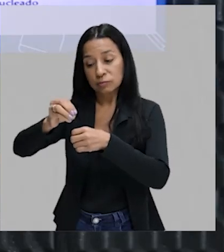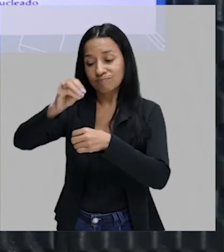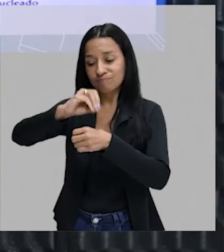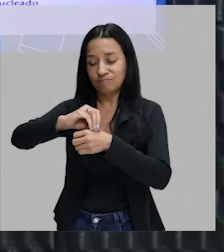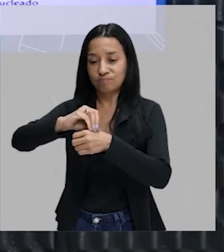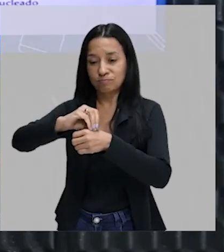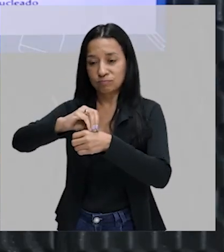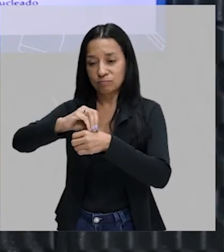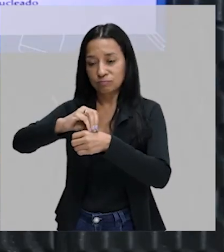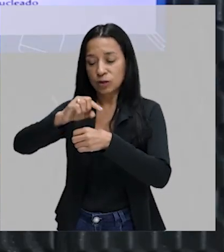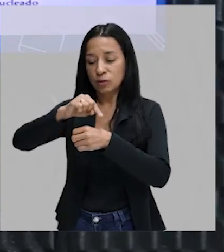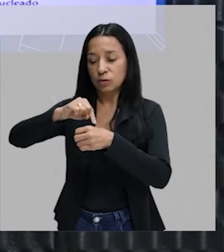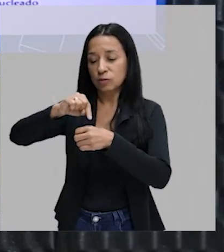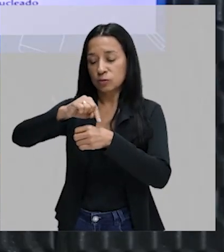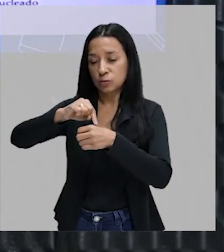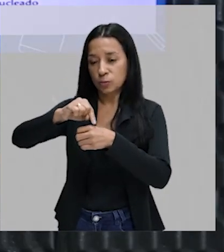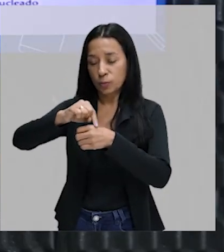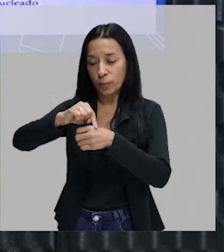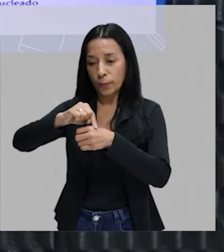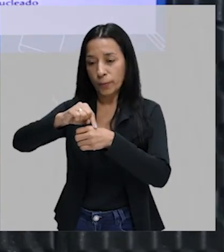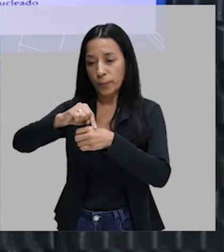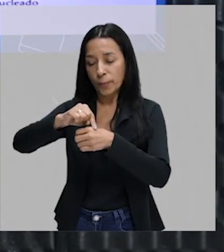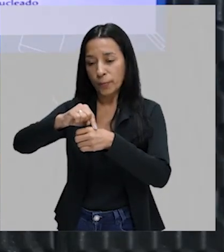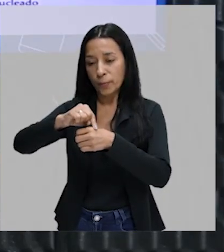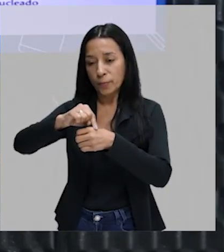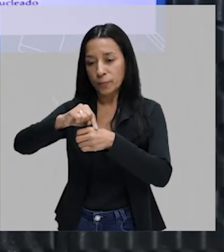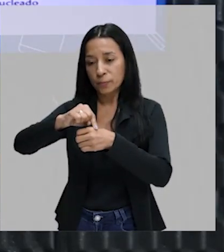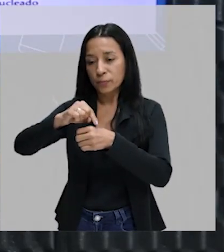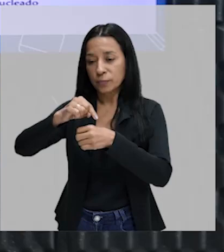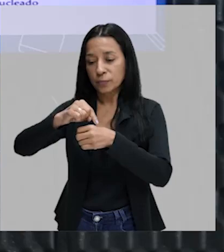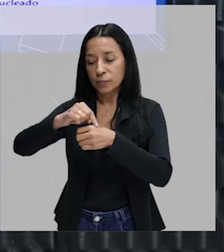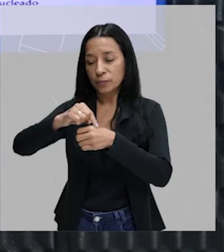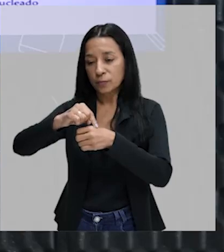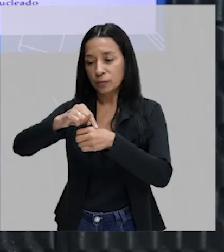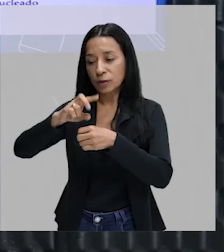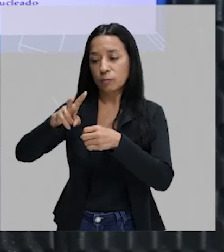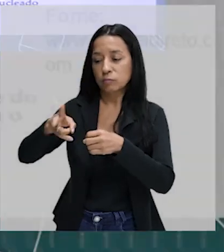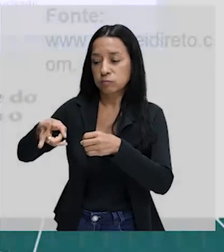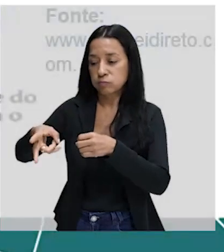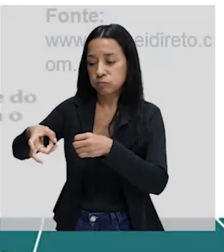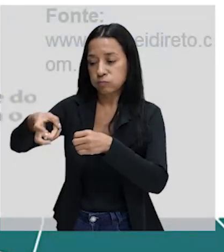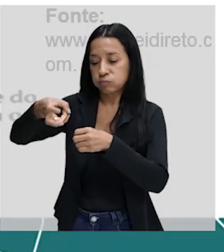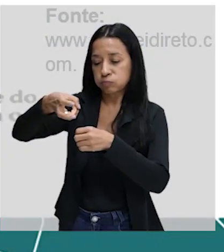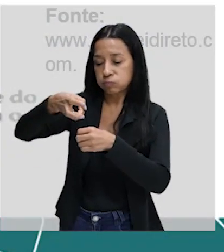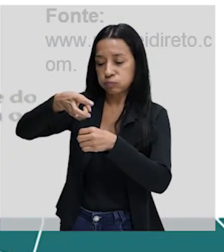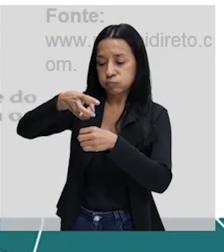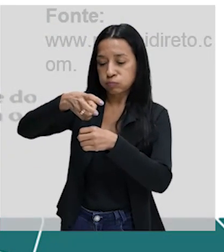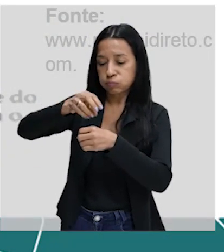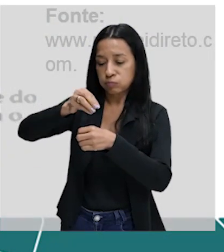O fragmento que está sem o núcleo, foi retirado o núcleo de uma outra célula e